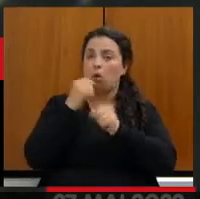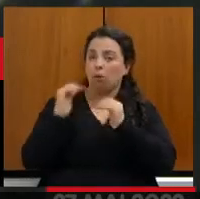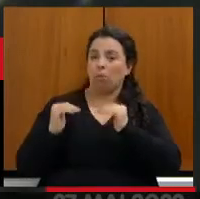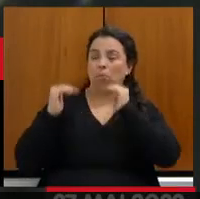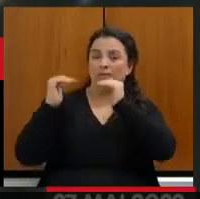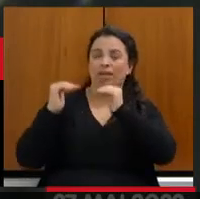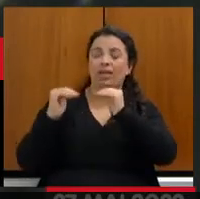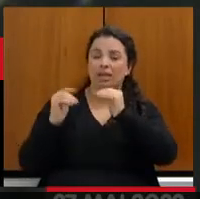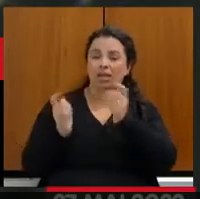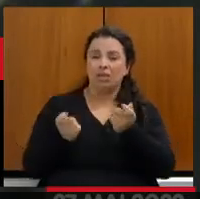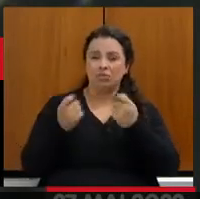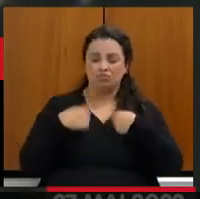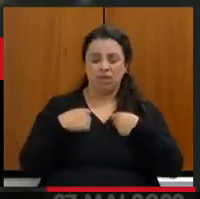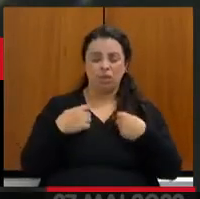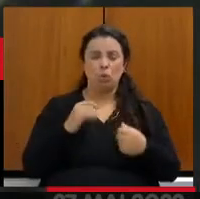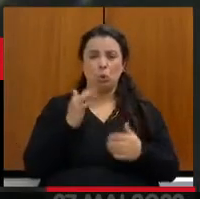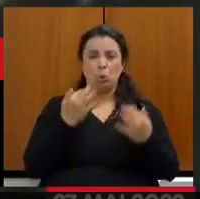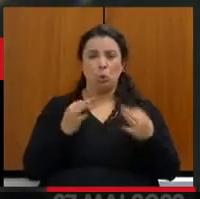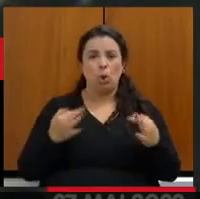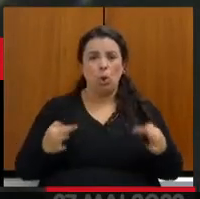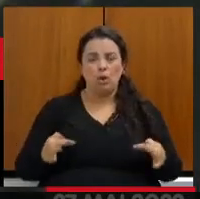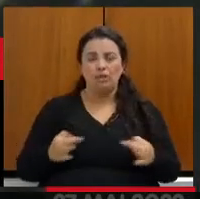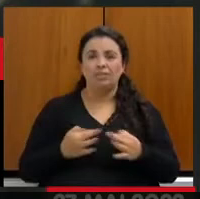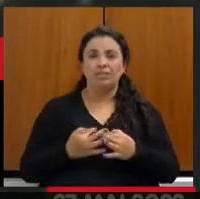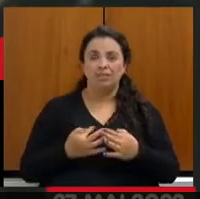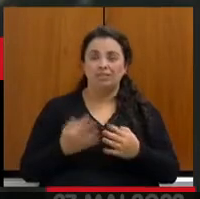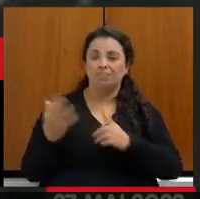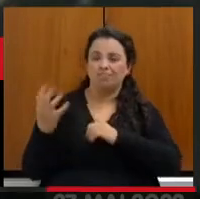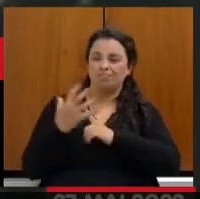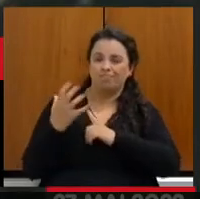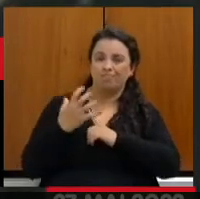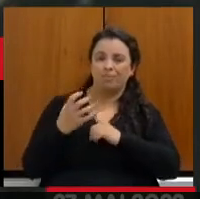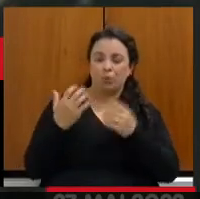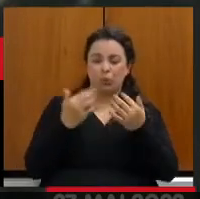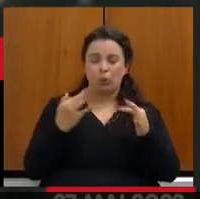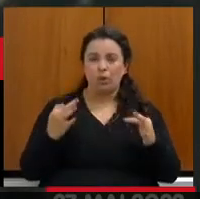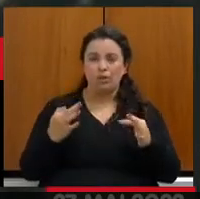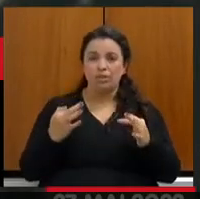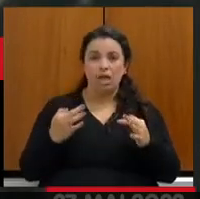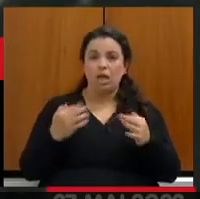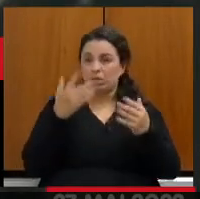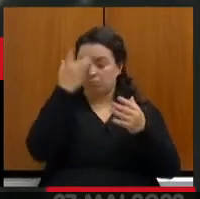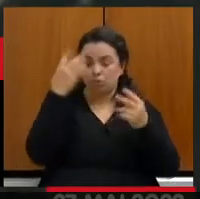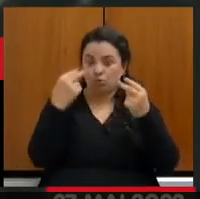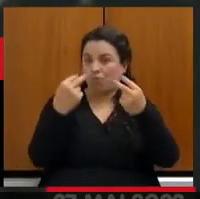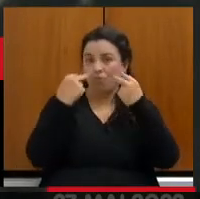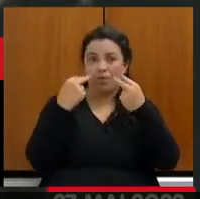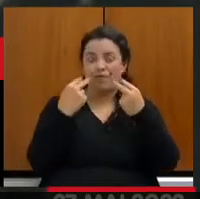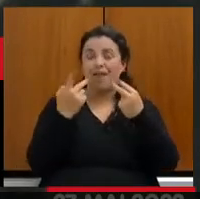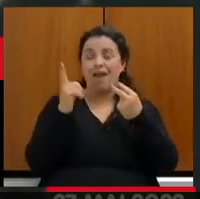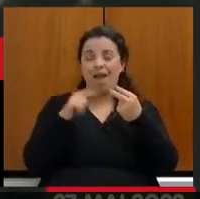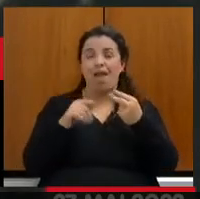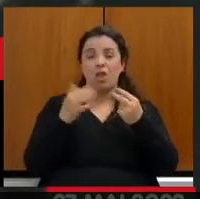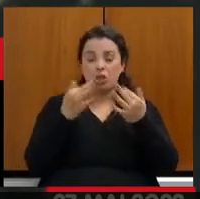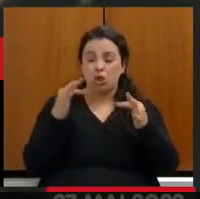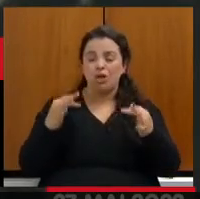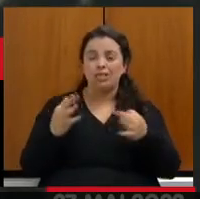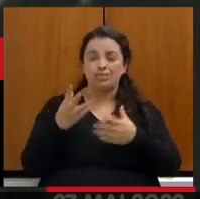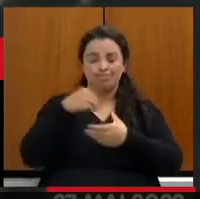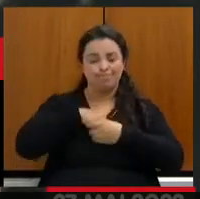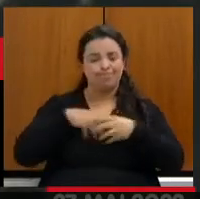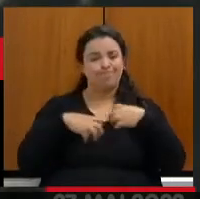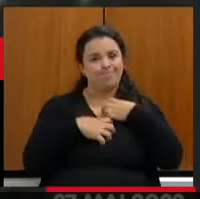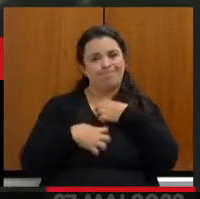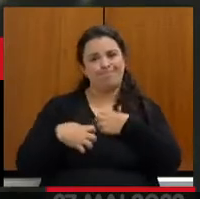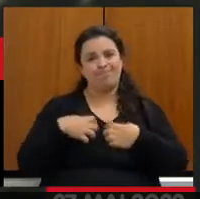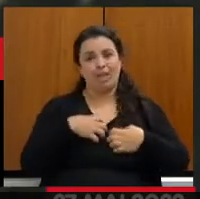nos causa tantas dores e muitas vezes dores invisíveis são violências naturalizados que